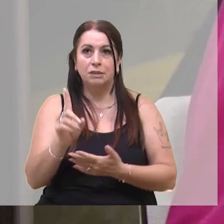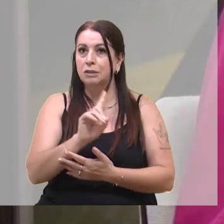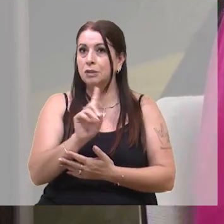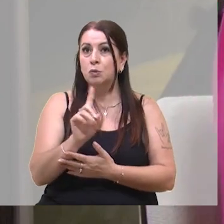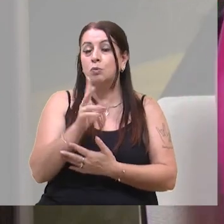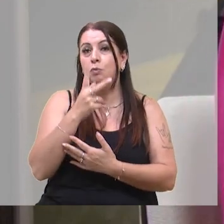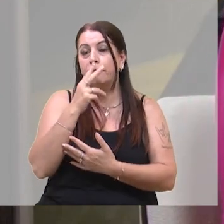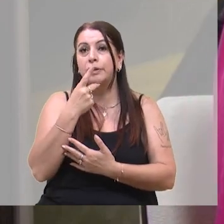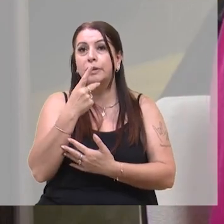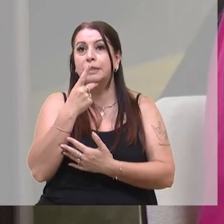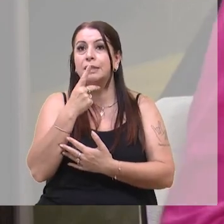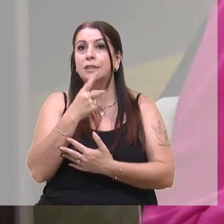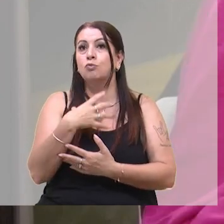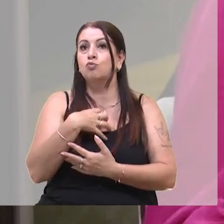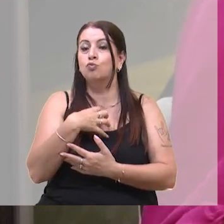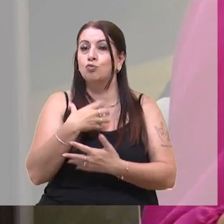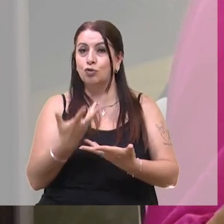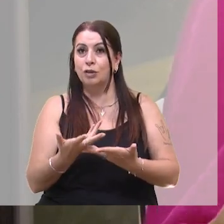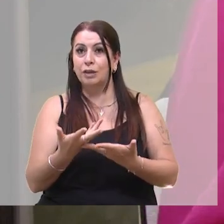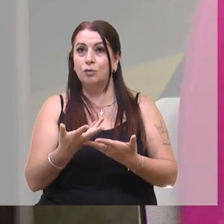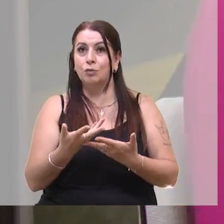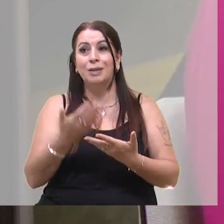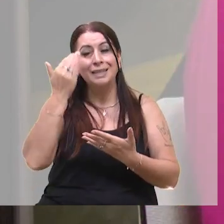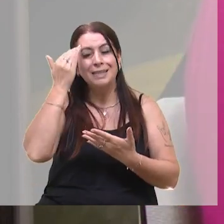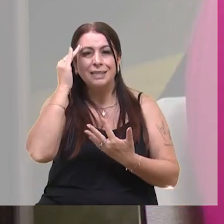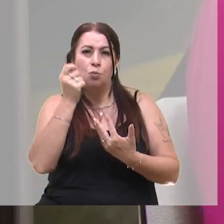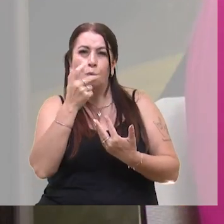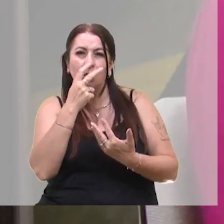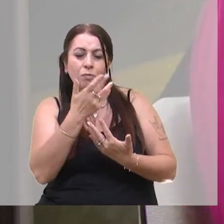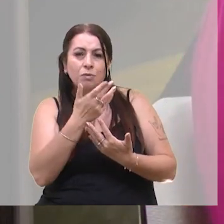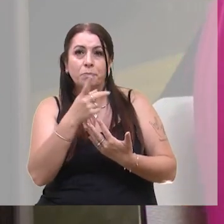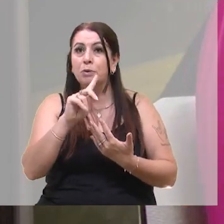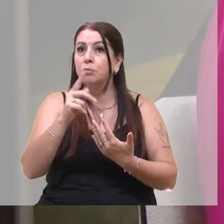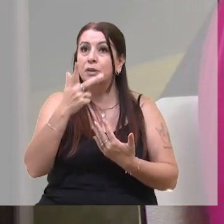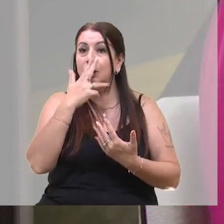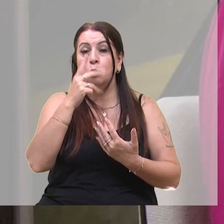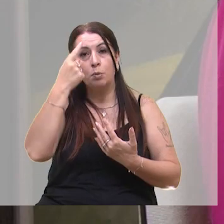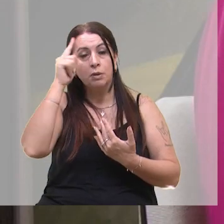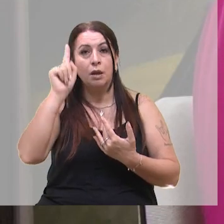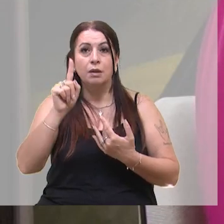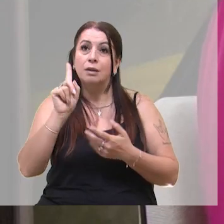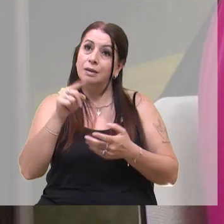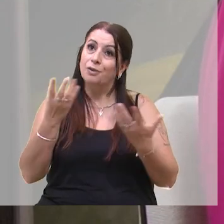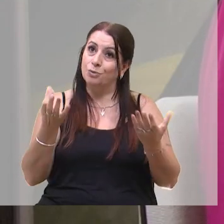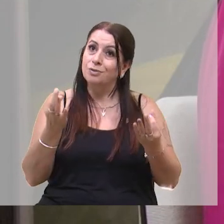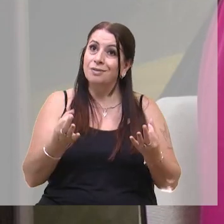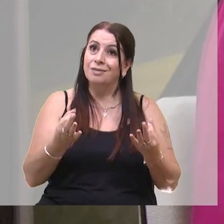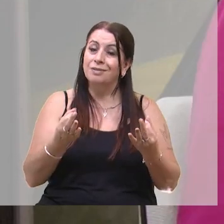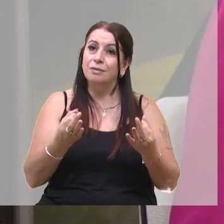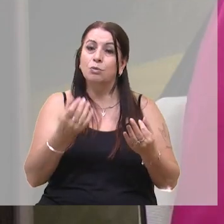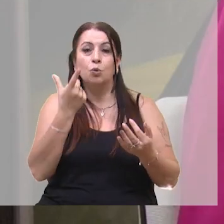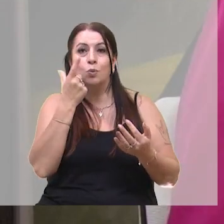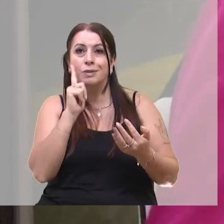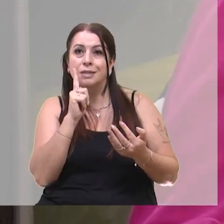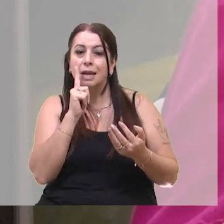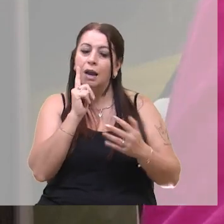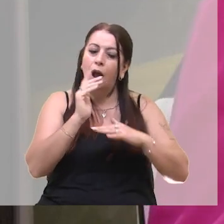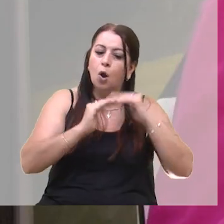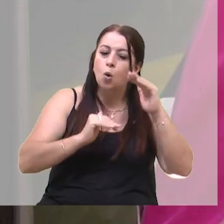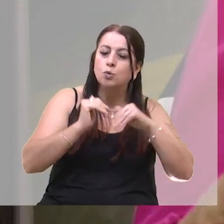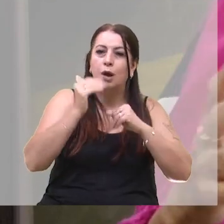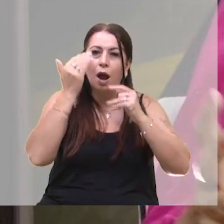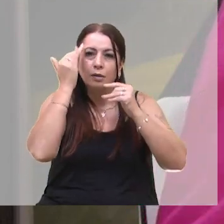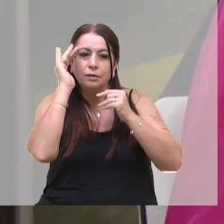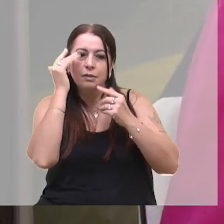não necessariamente, como eu disse, tem uma forma de entender parecida, mas que não tem as mesmas ideias, que é o ideal. Porque aí a gente consegue